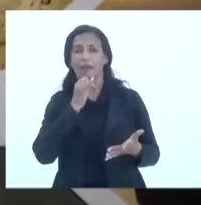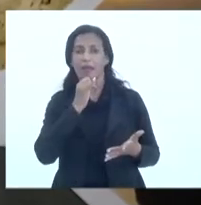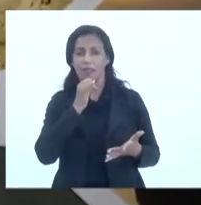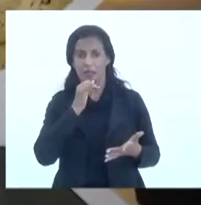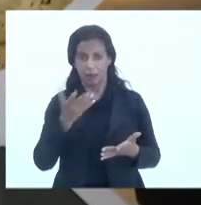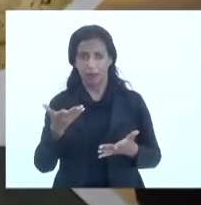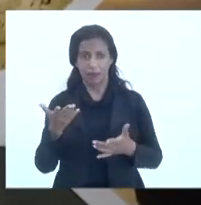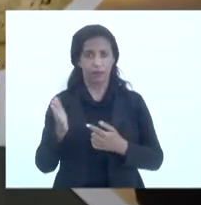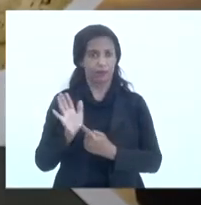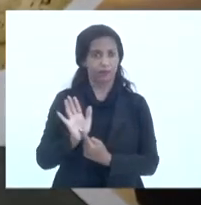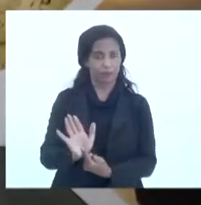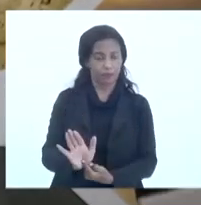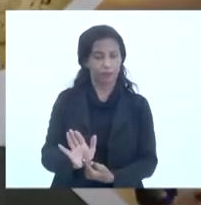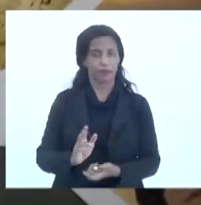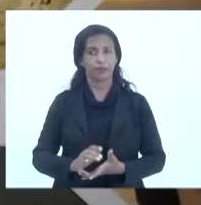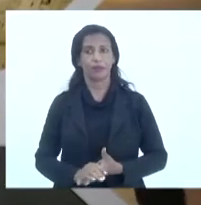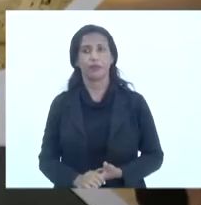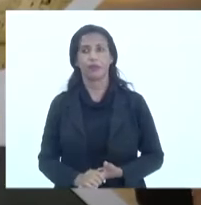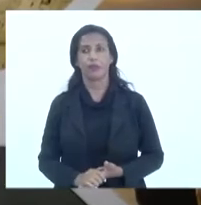senhores e senhoras